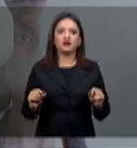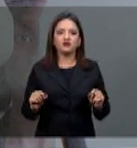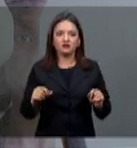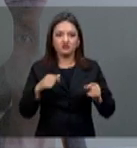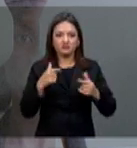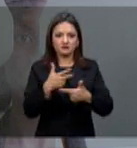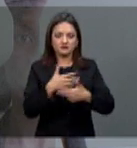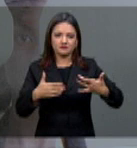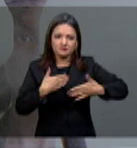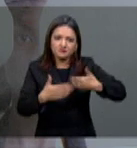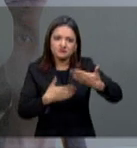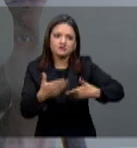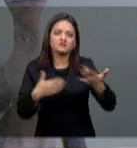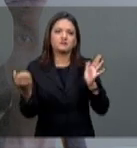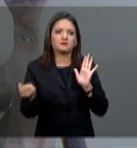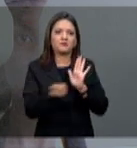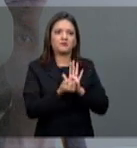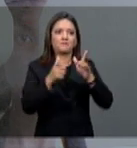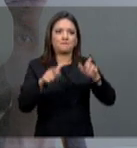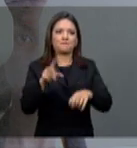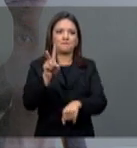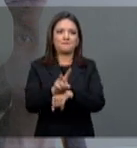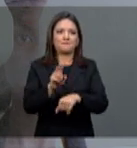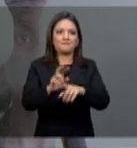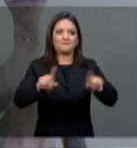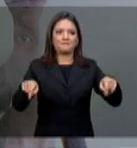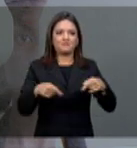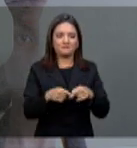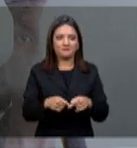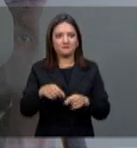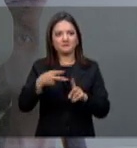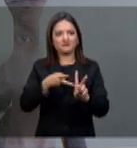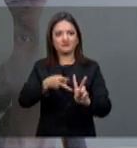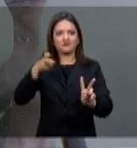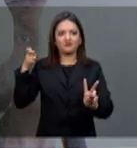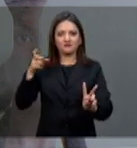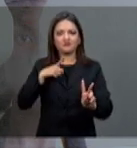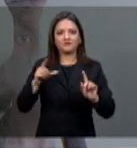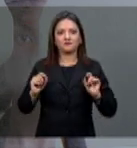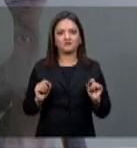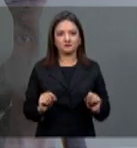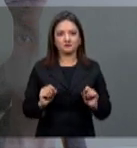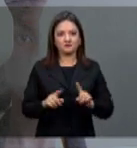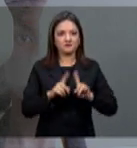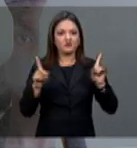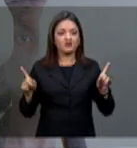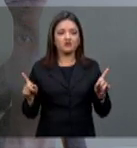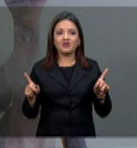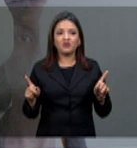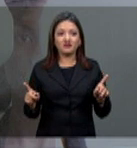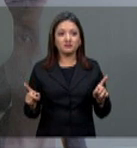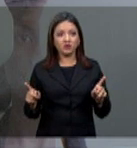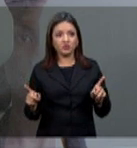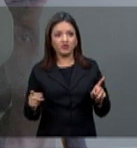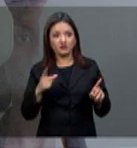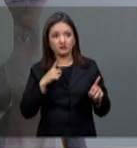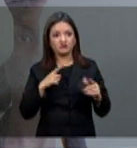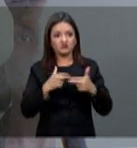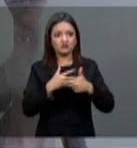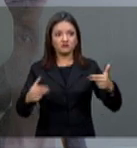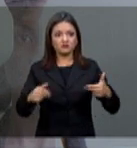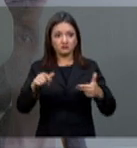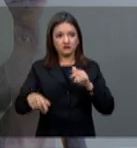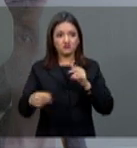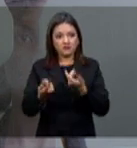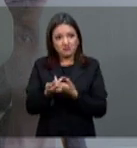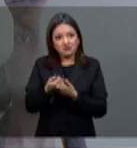demarcatório das terras indígenas. A reflexão se afasta aqui da máxima preconceituosa de que há muita terra para pouco índio, ou de que as terras indígenas